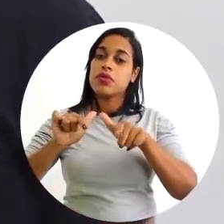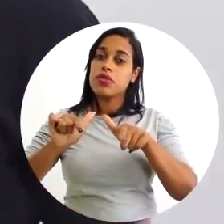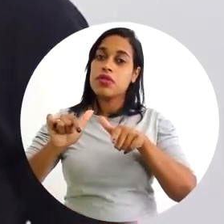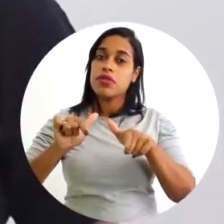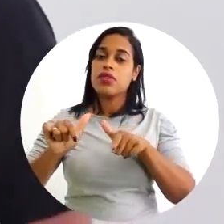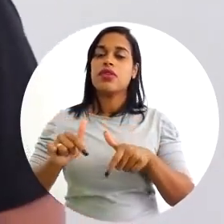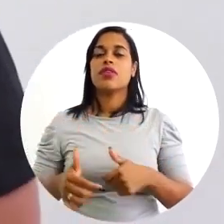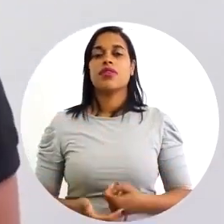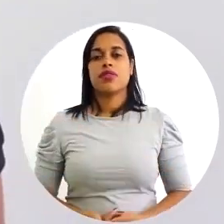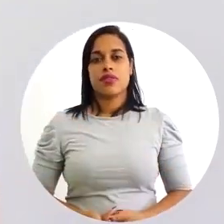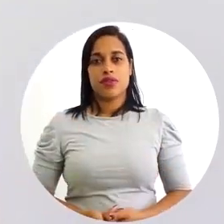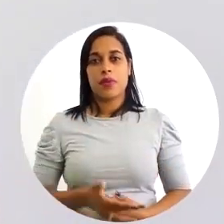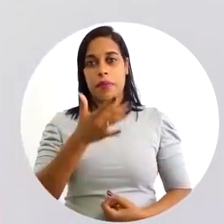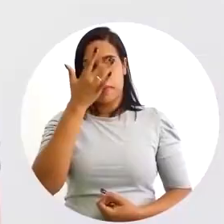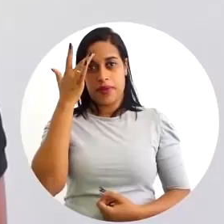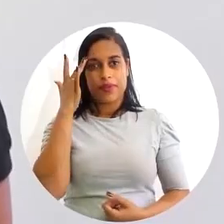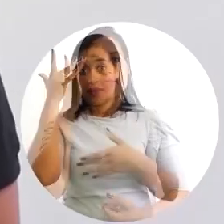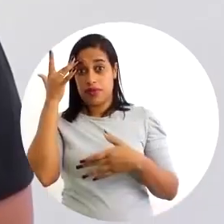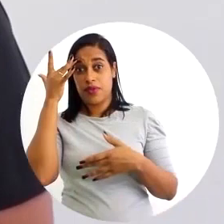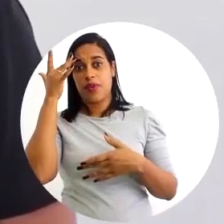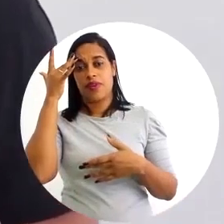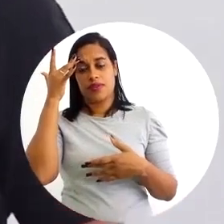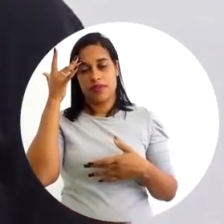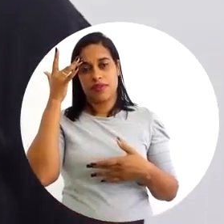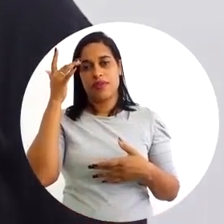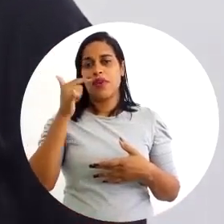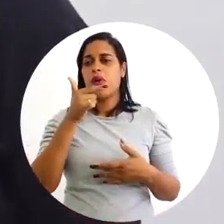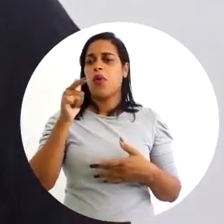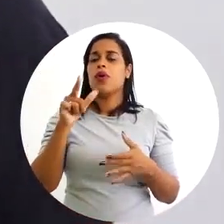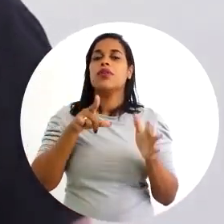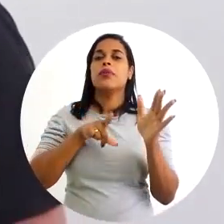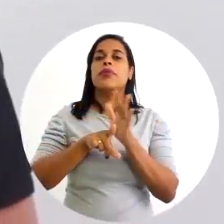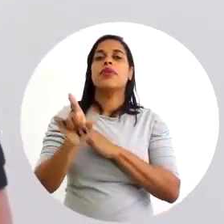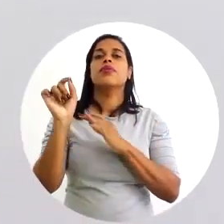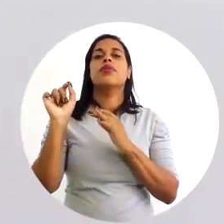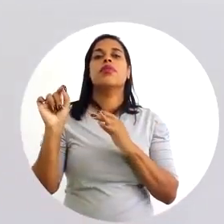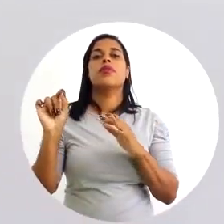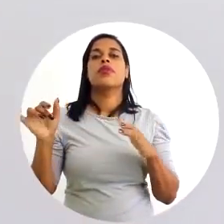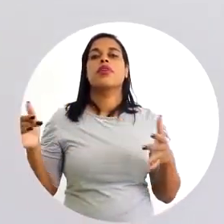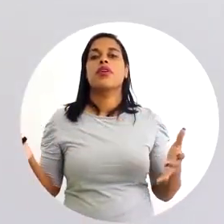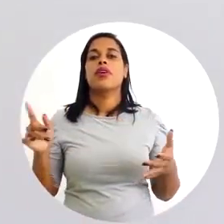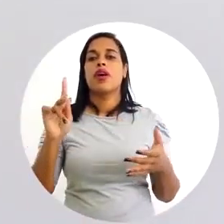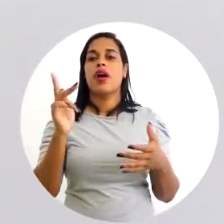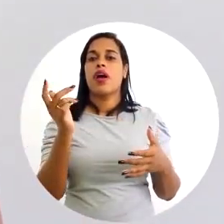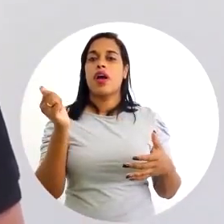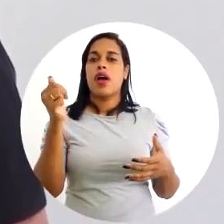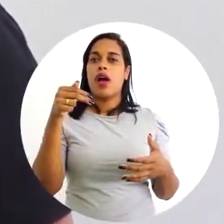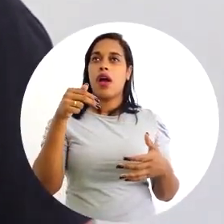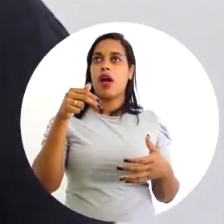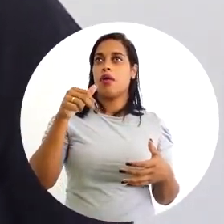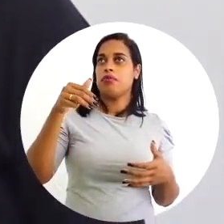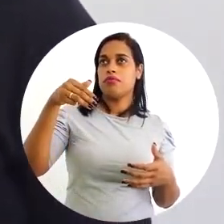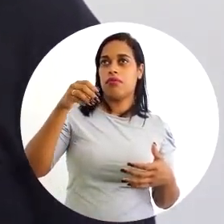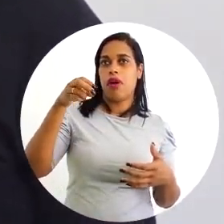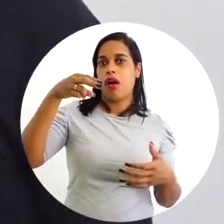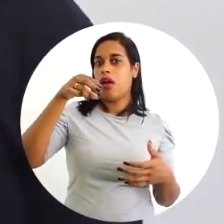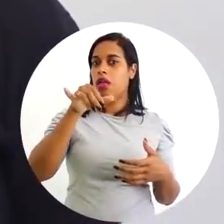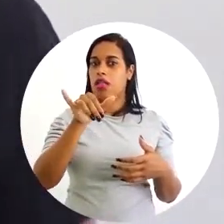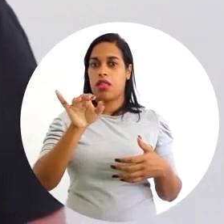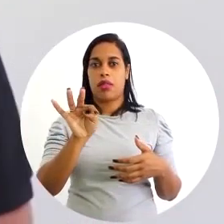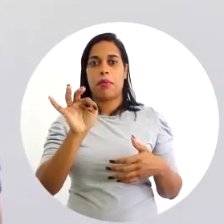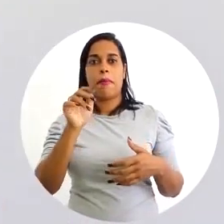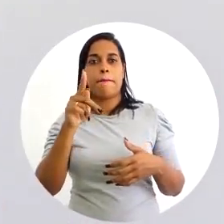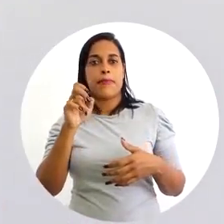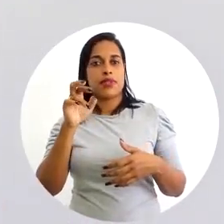da construção, pessoas. A outra pergunta: how many percent of